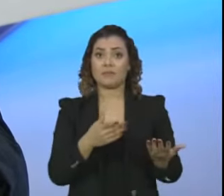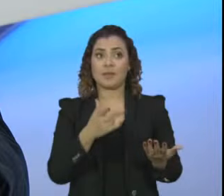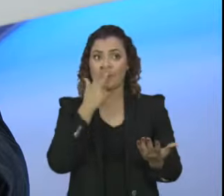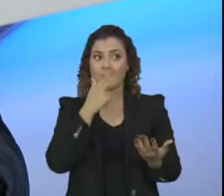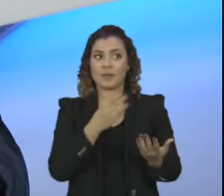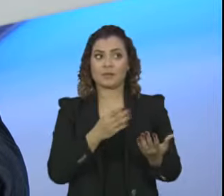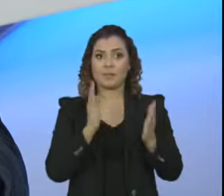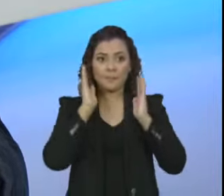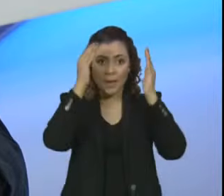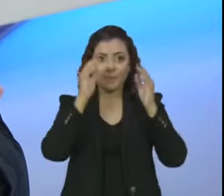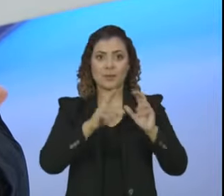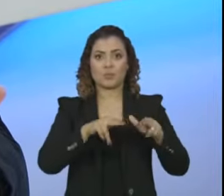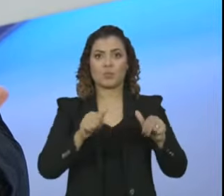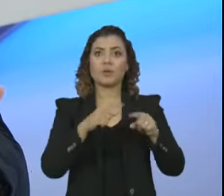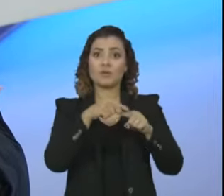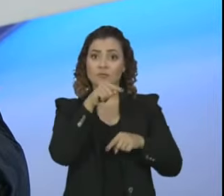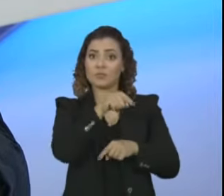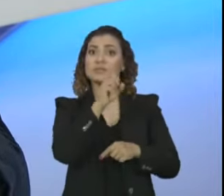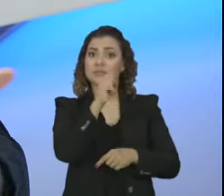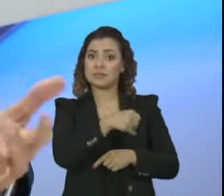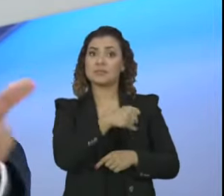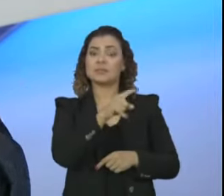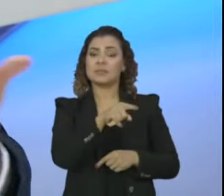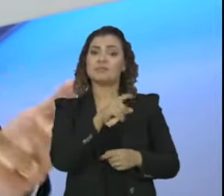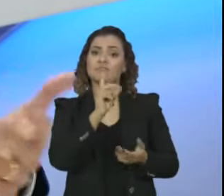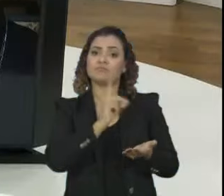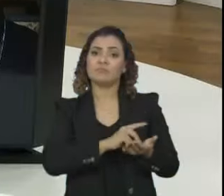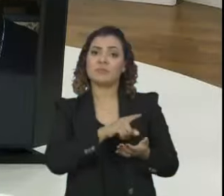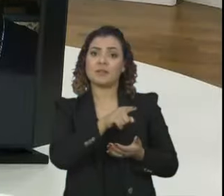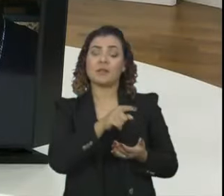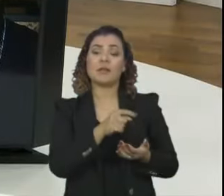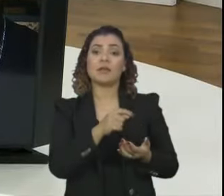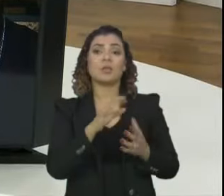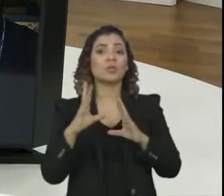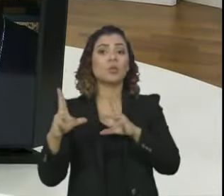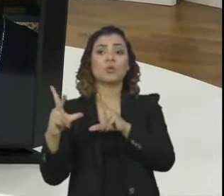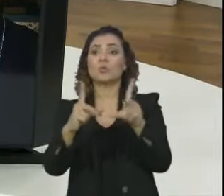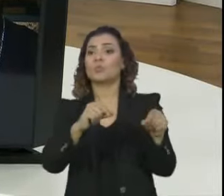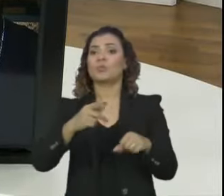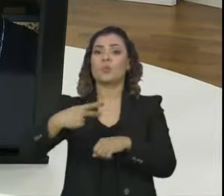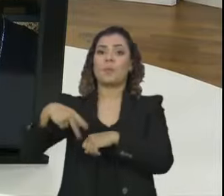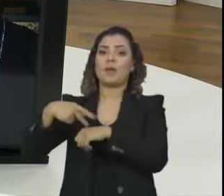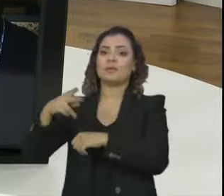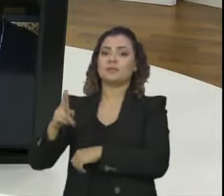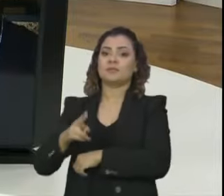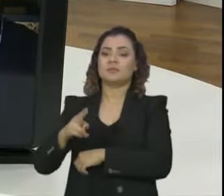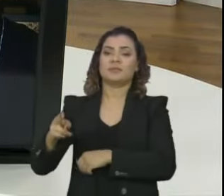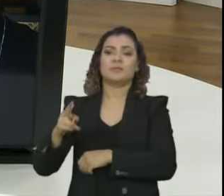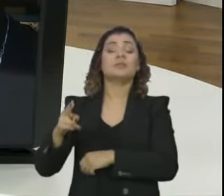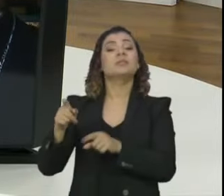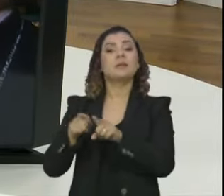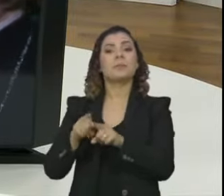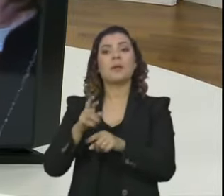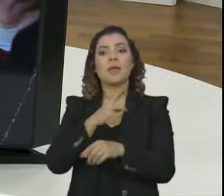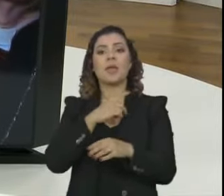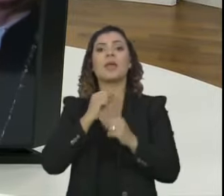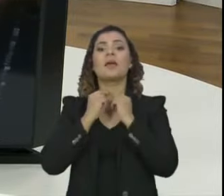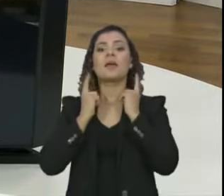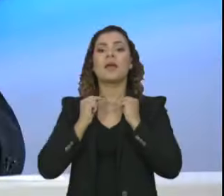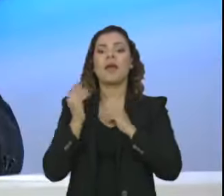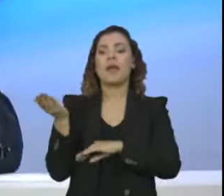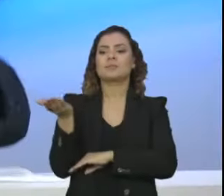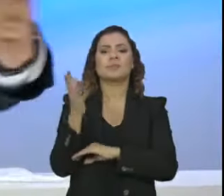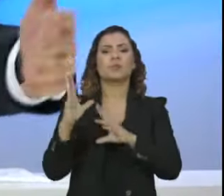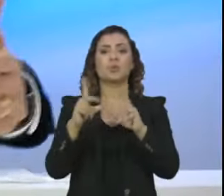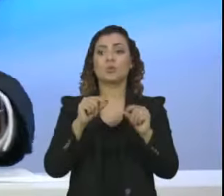se eu me ligou na época mas o senhor era assim patada só tava na boca dos vaticanistas até dos garçons dos restaurantes lá de